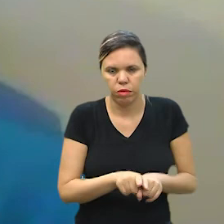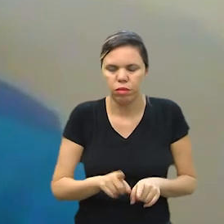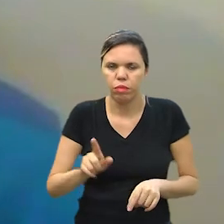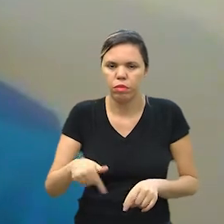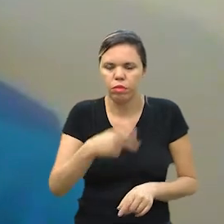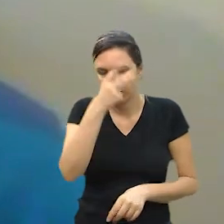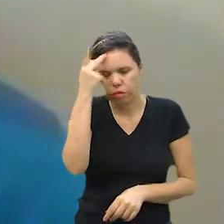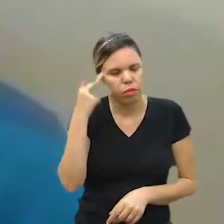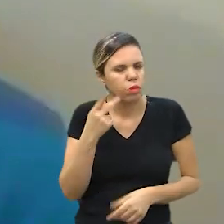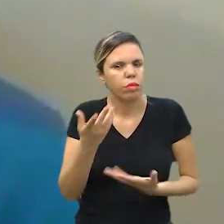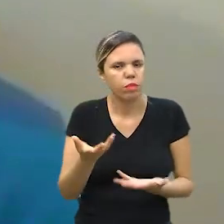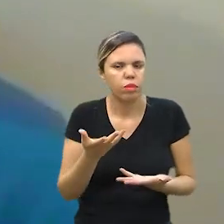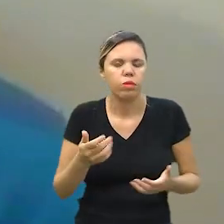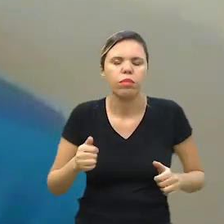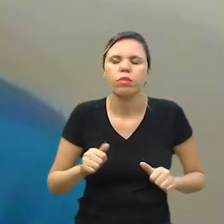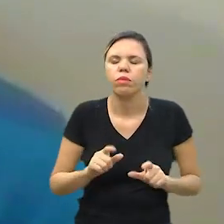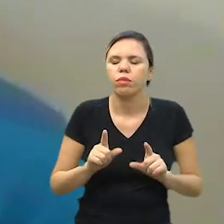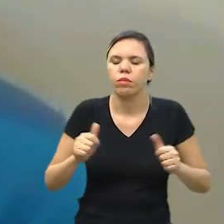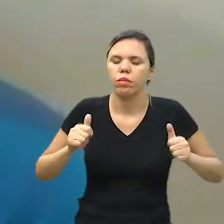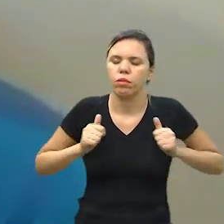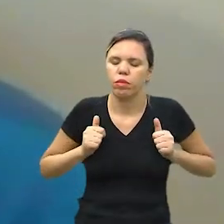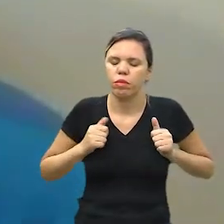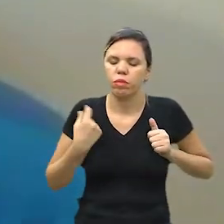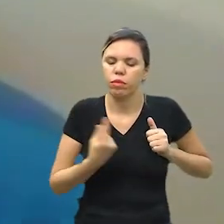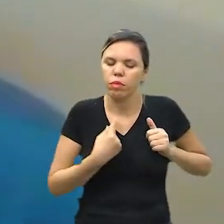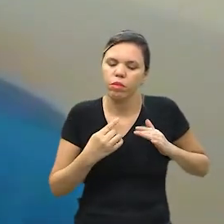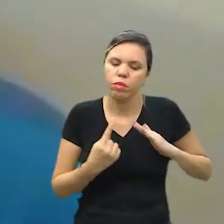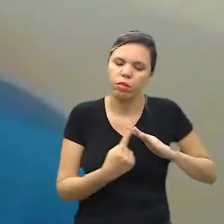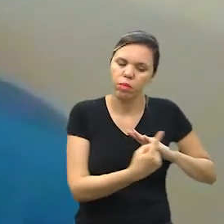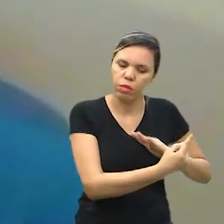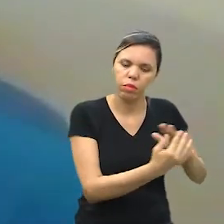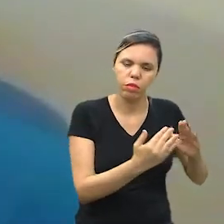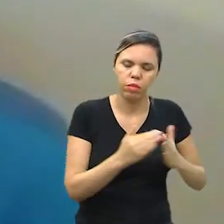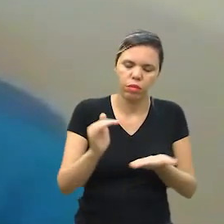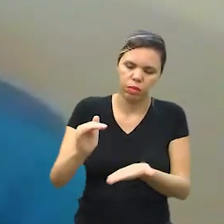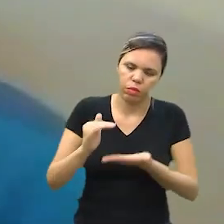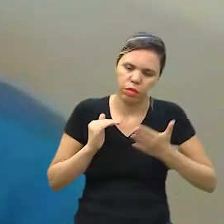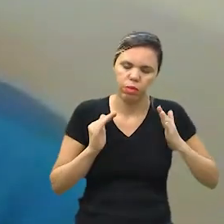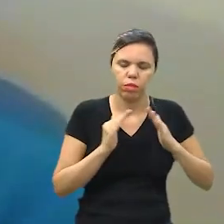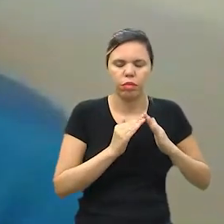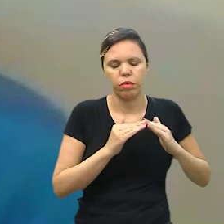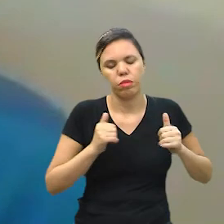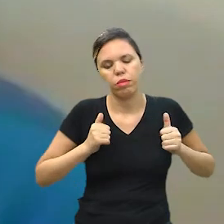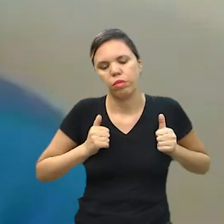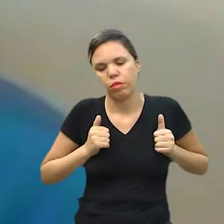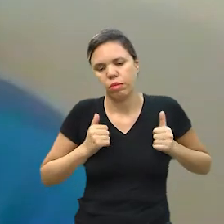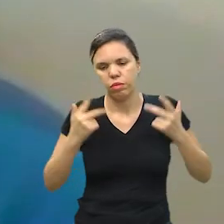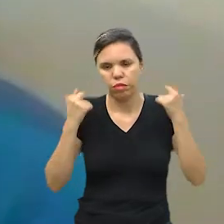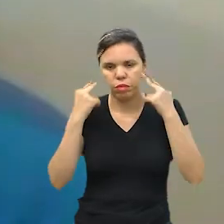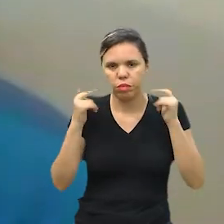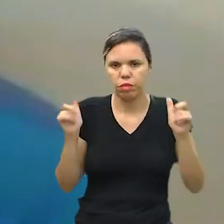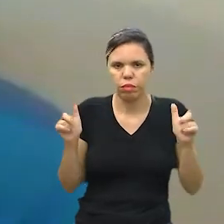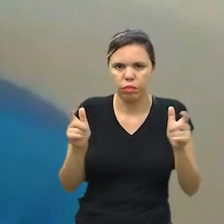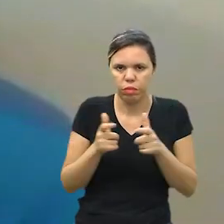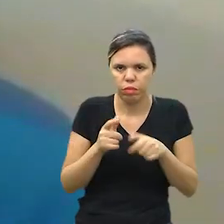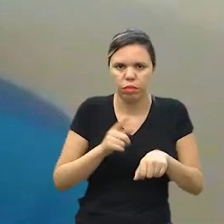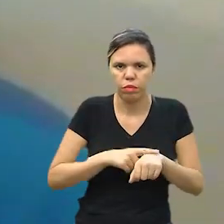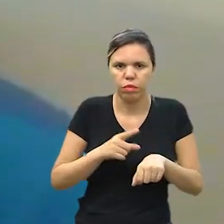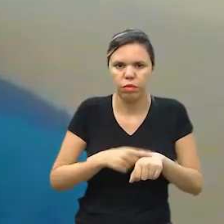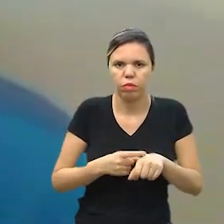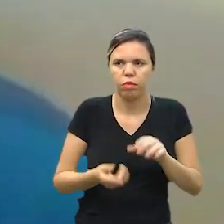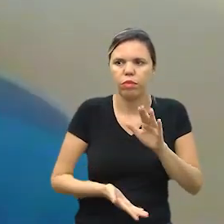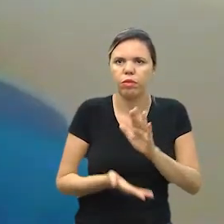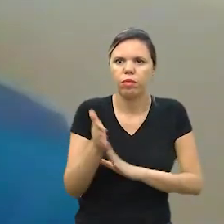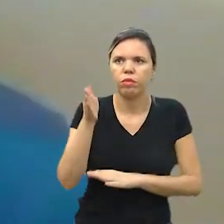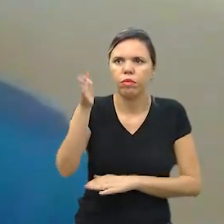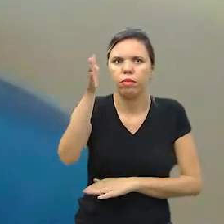é a comodidade, né? Então, as pessoas, uma vez isoladas, elas querem receber em casa, né? Elas diminuem o tempo